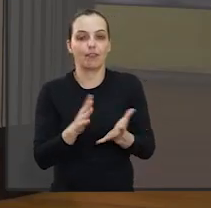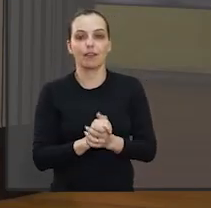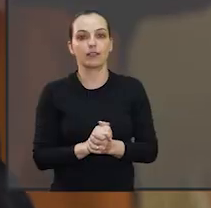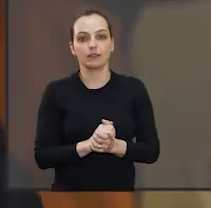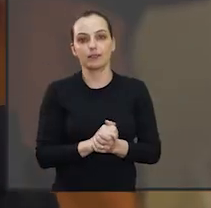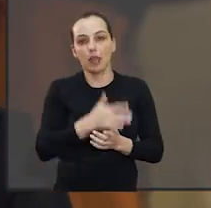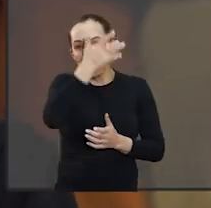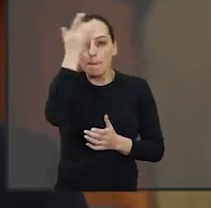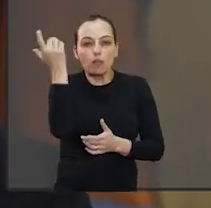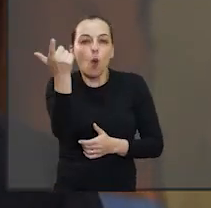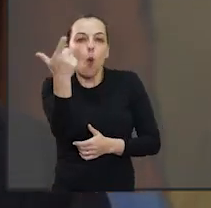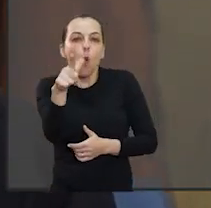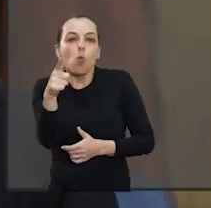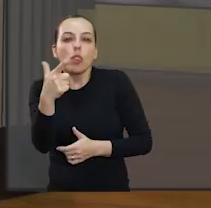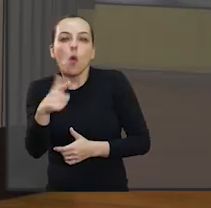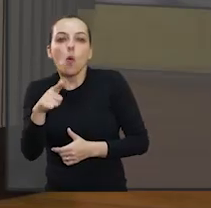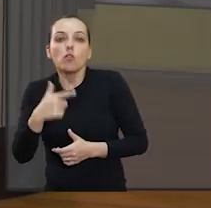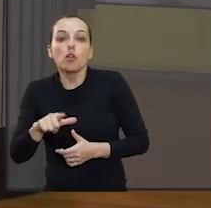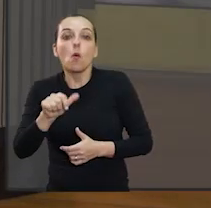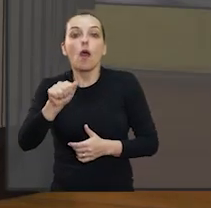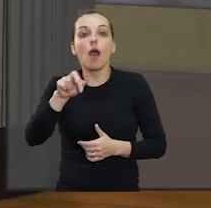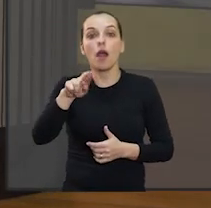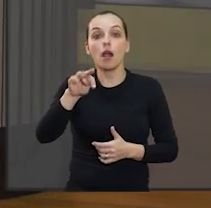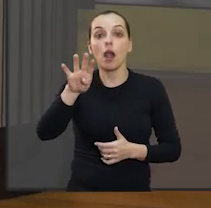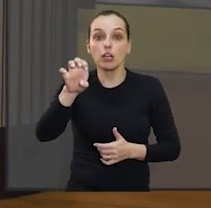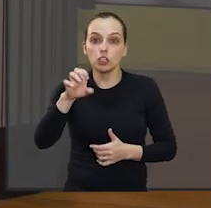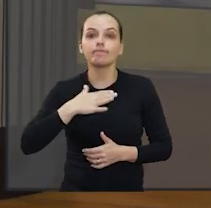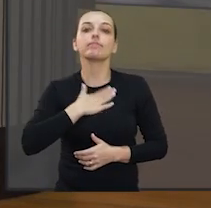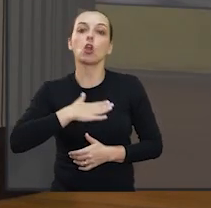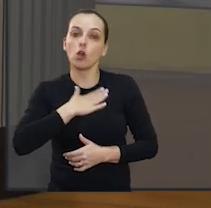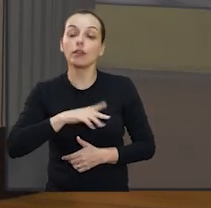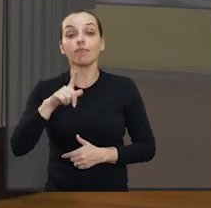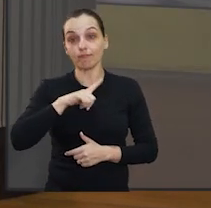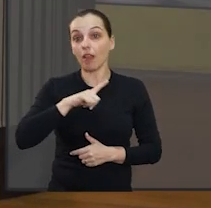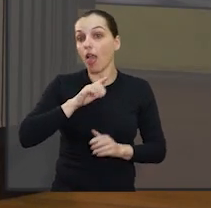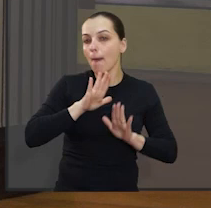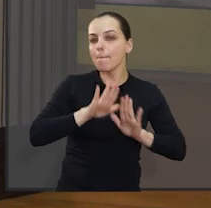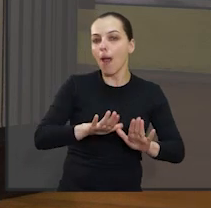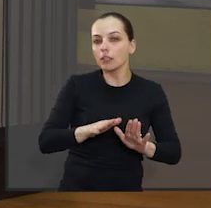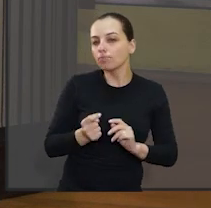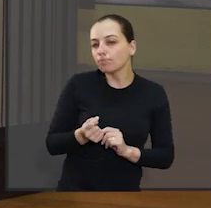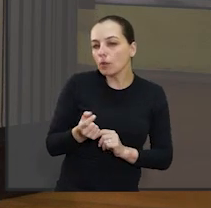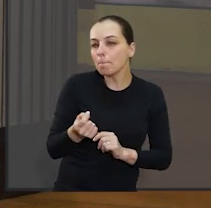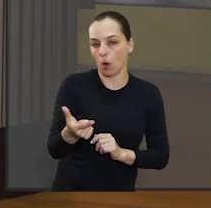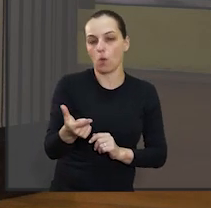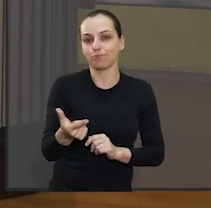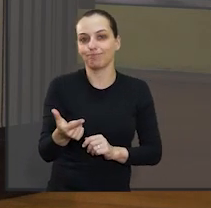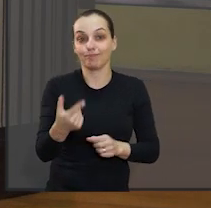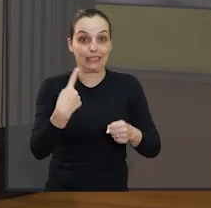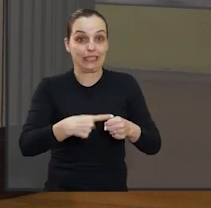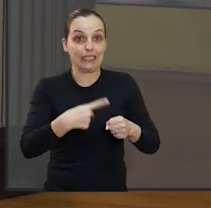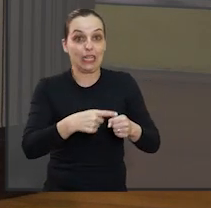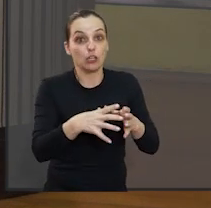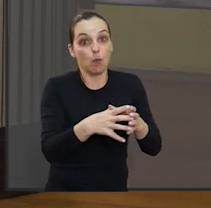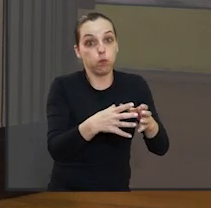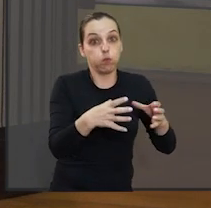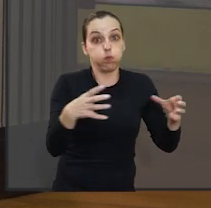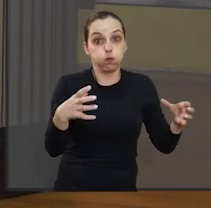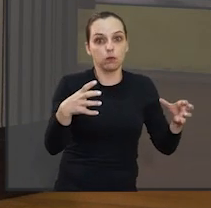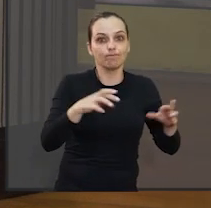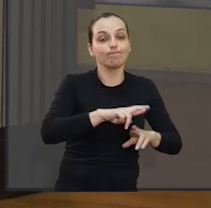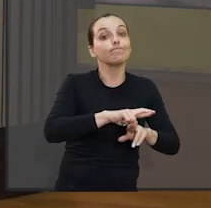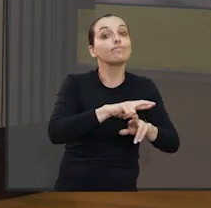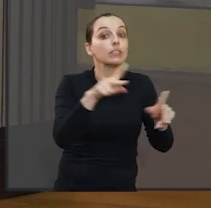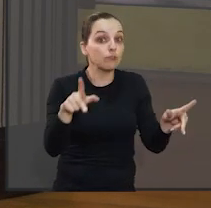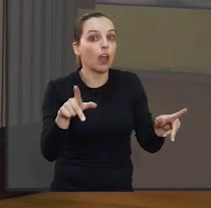que não é tão simples. Não é que você não tenha aqui pessoas que gostam de arte, você tem, mas em número menor do que